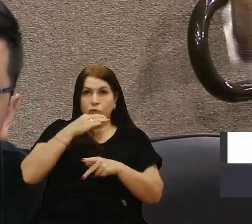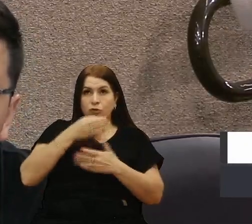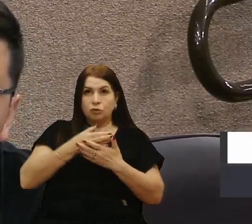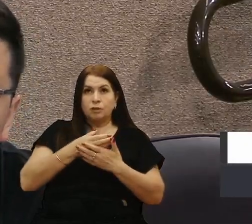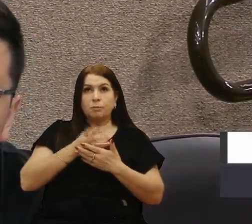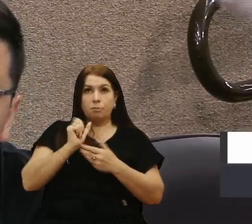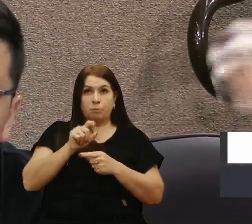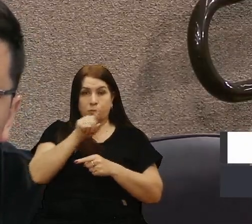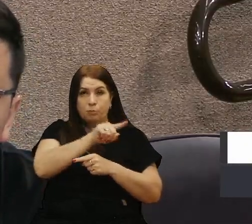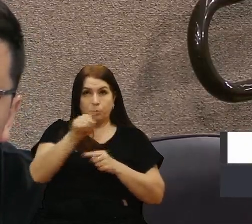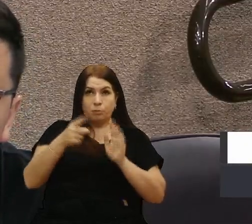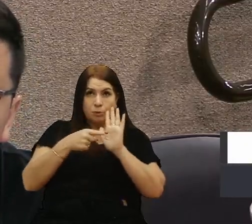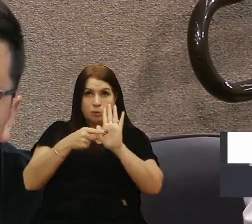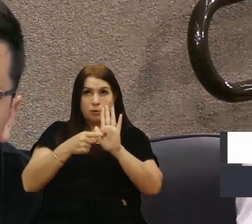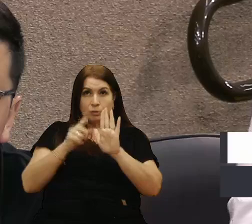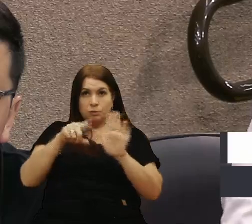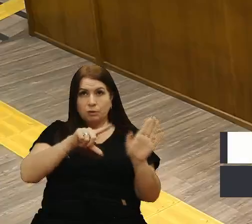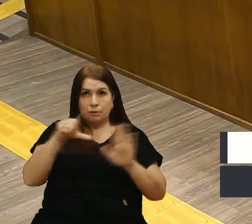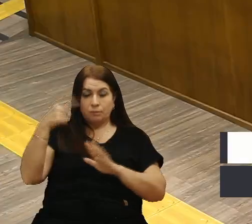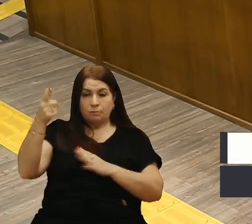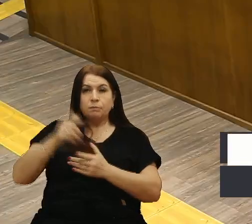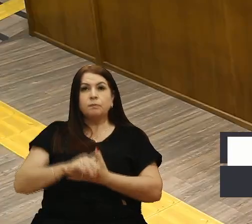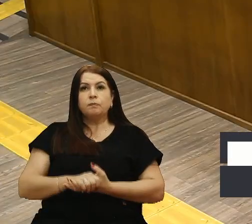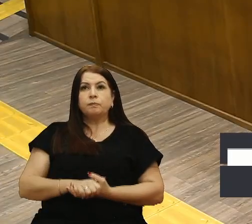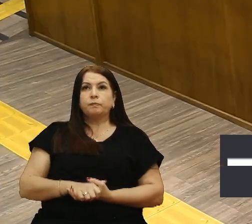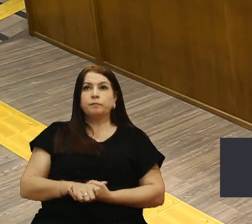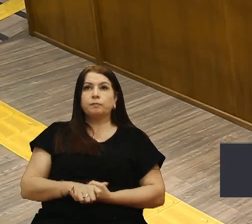Podem apostar. Isso eu vou mostrar nas próximas semanas.